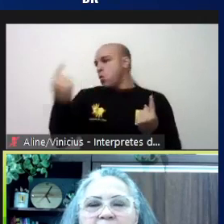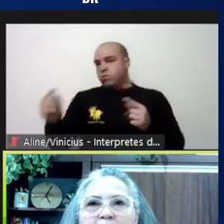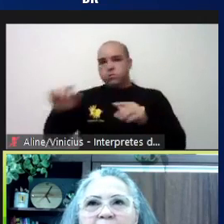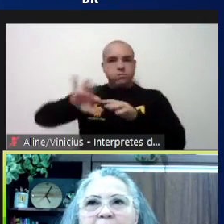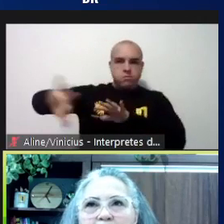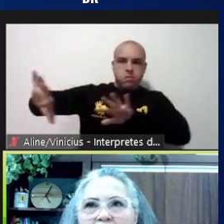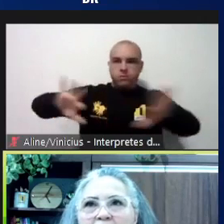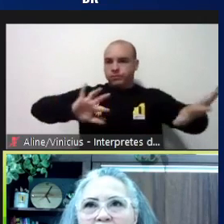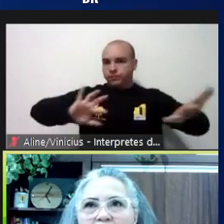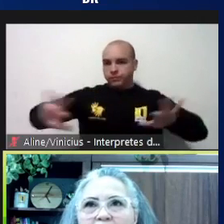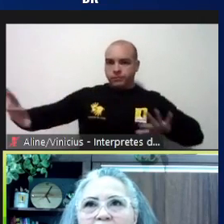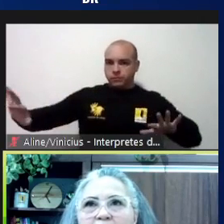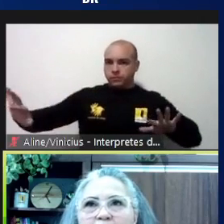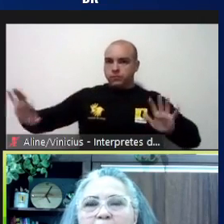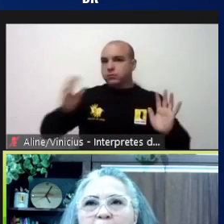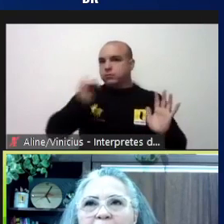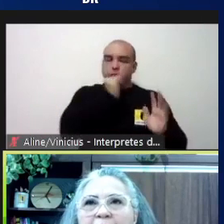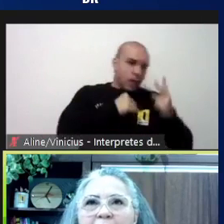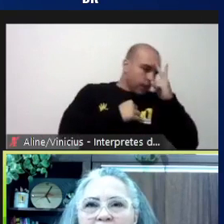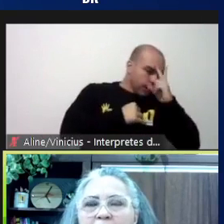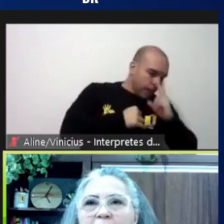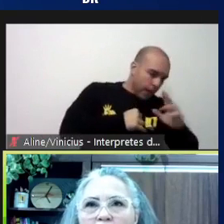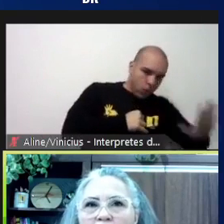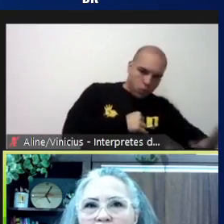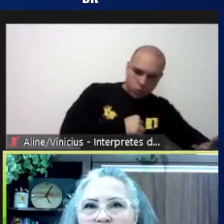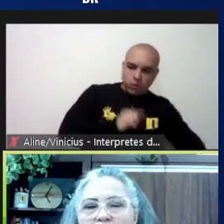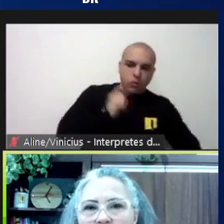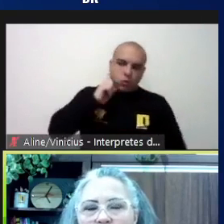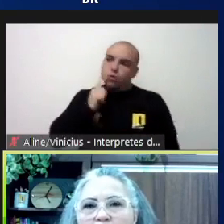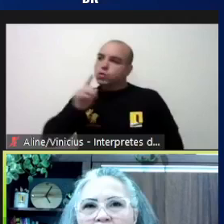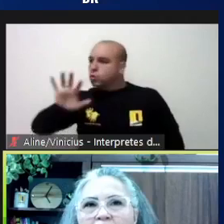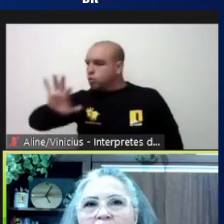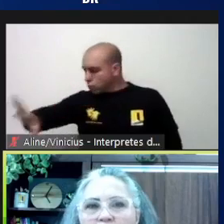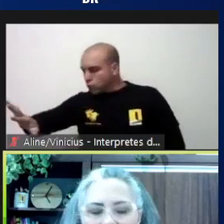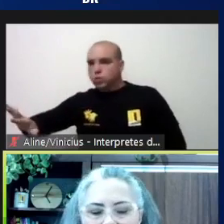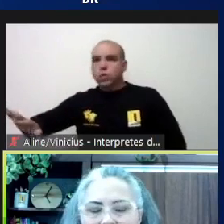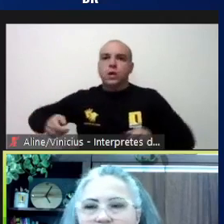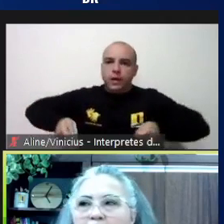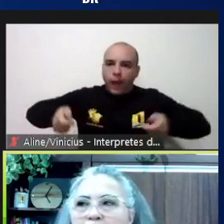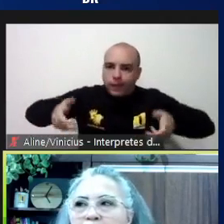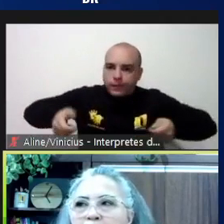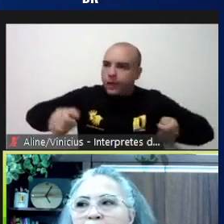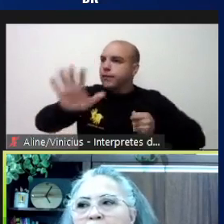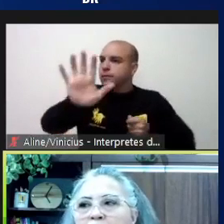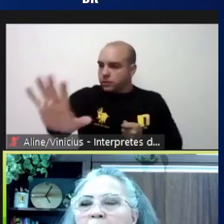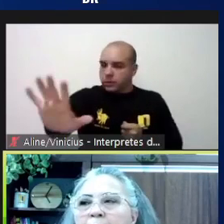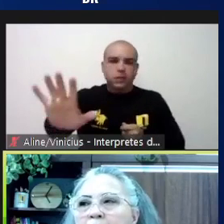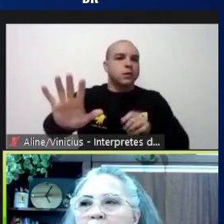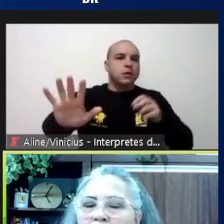Tende-se sempre a separar para poder atender melhor, eu compreendo, né?